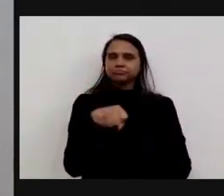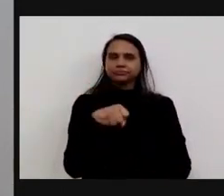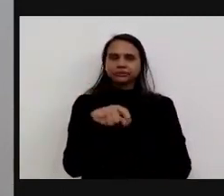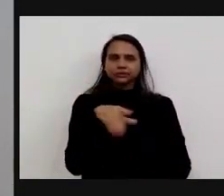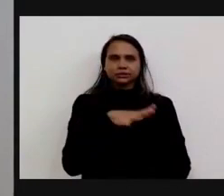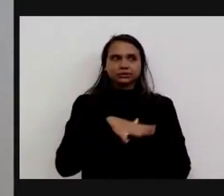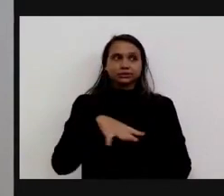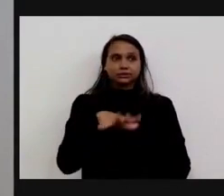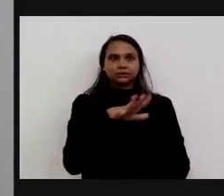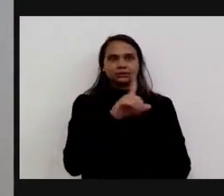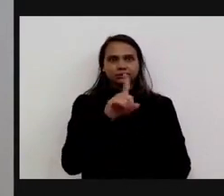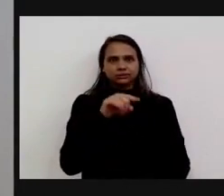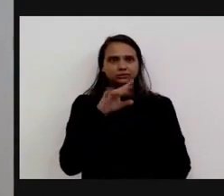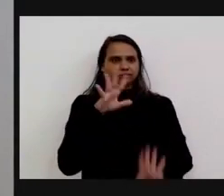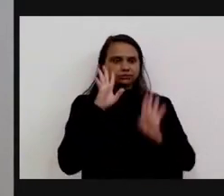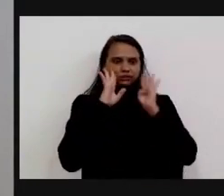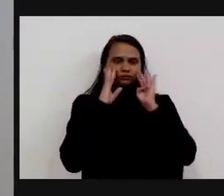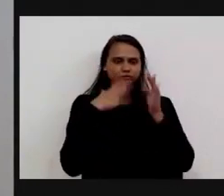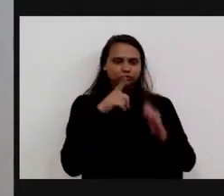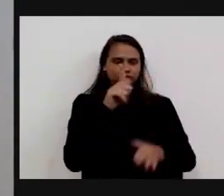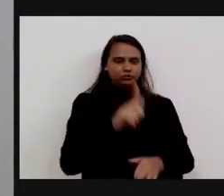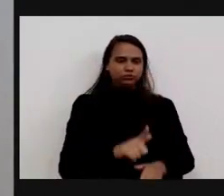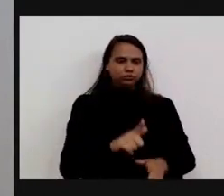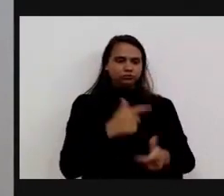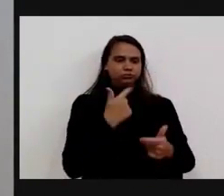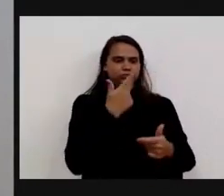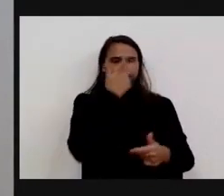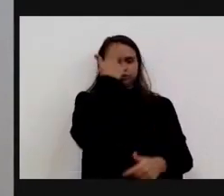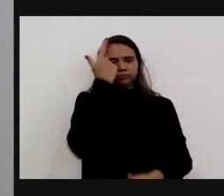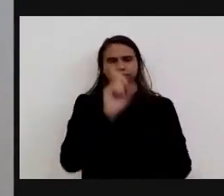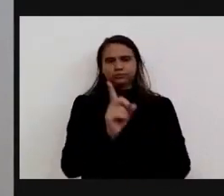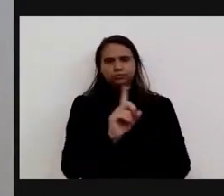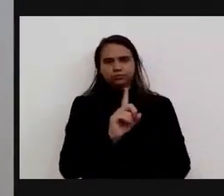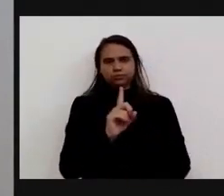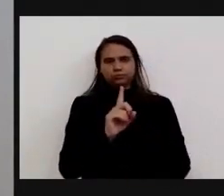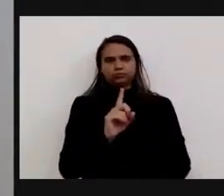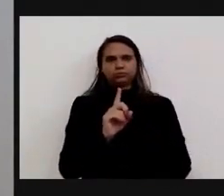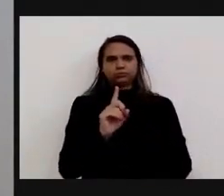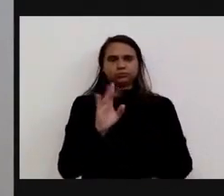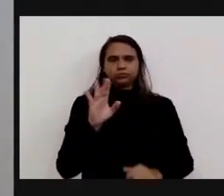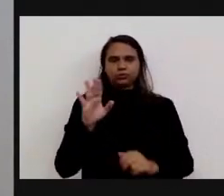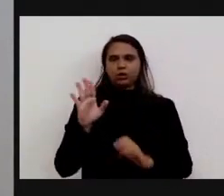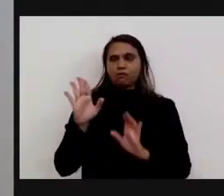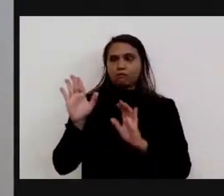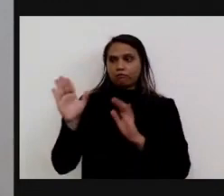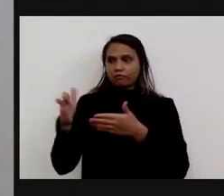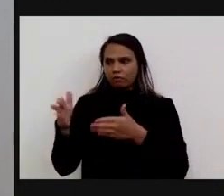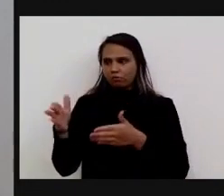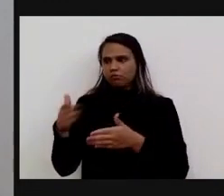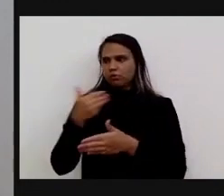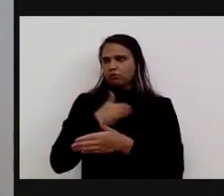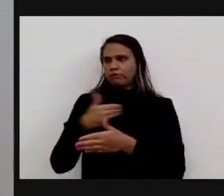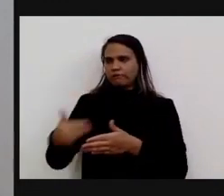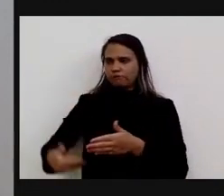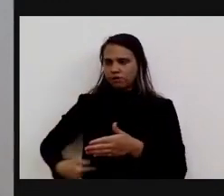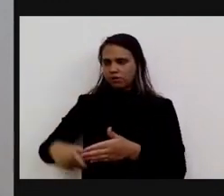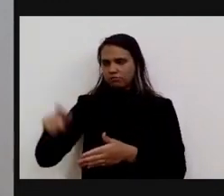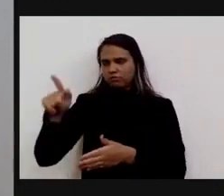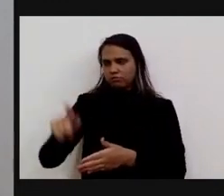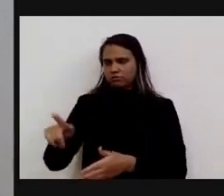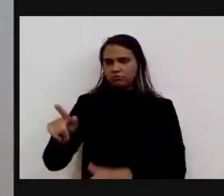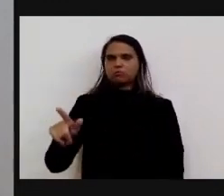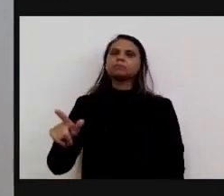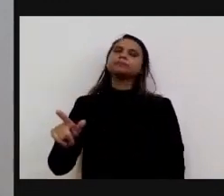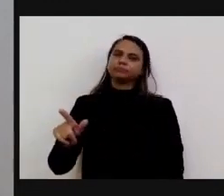não é uma área focada em gestão de pessoas que é uma área de ciência comportamentais o foco é envolver no geral para política pública Gestão Pública A ideia